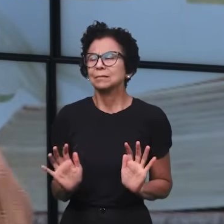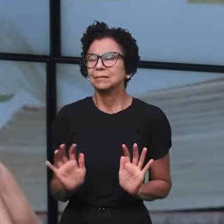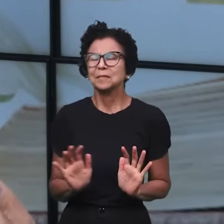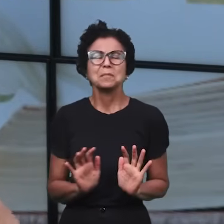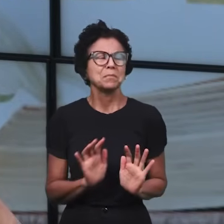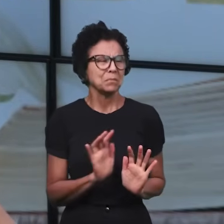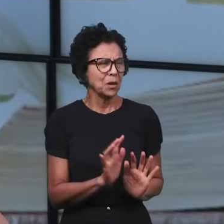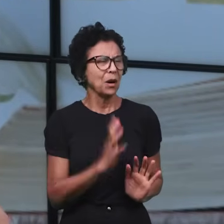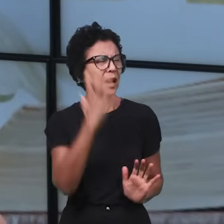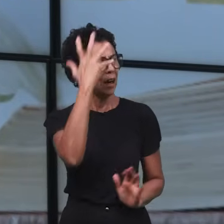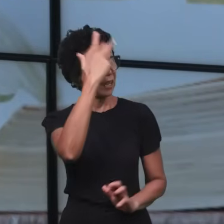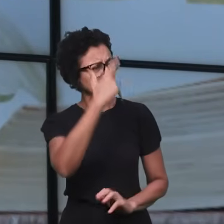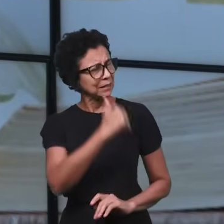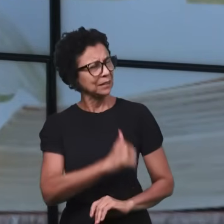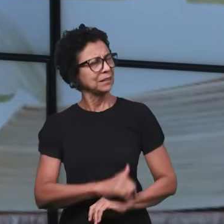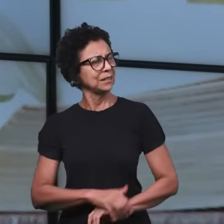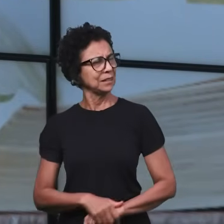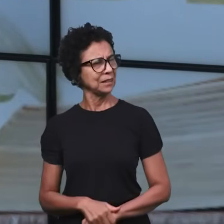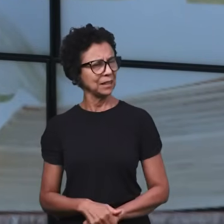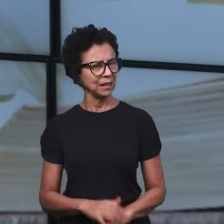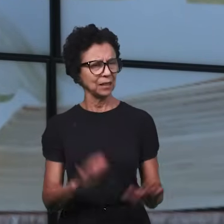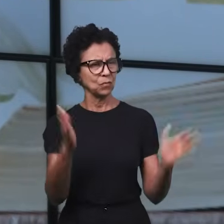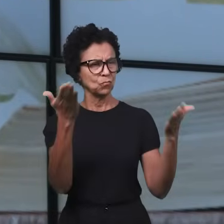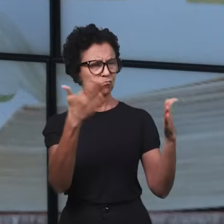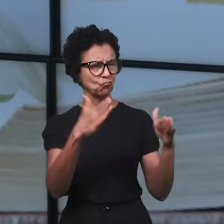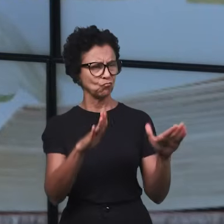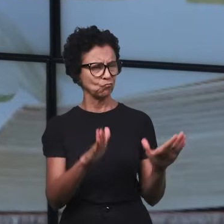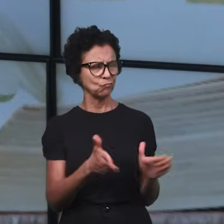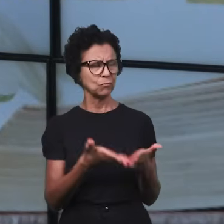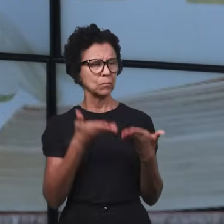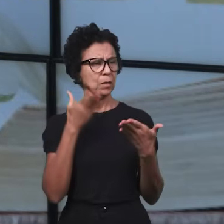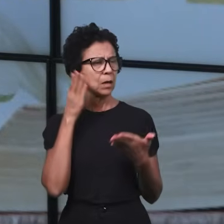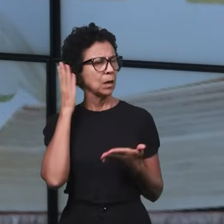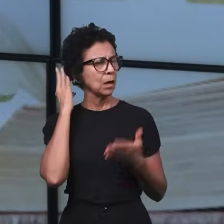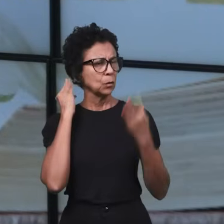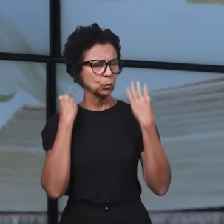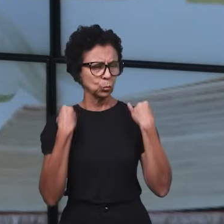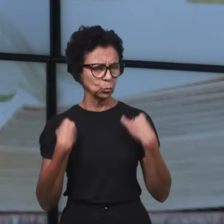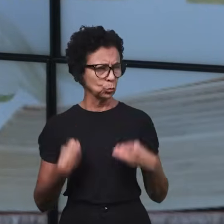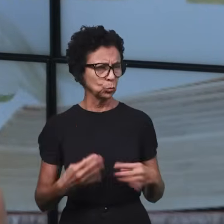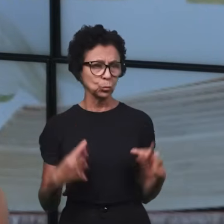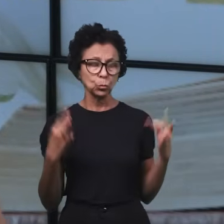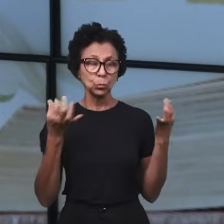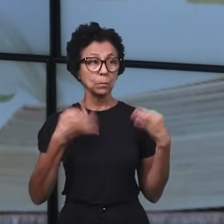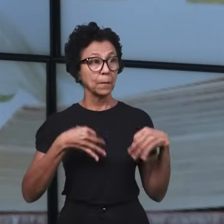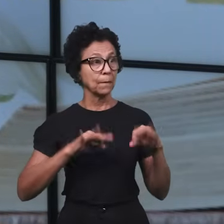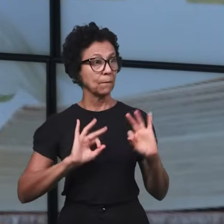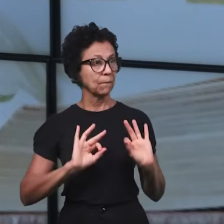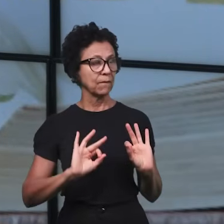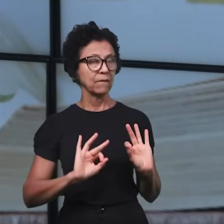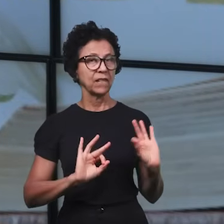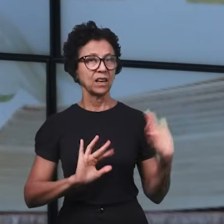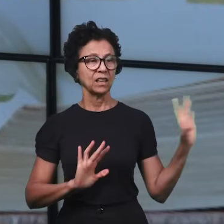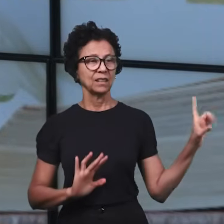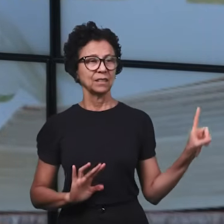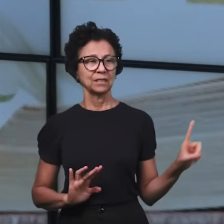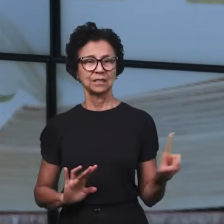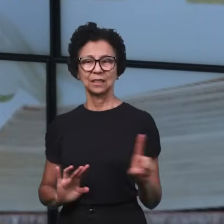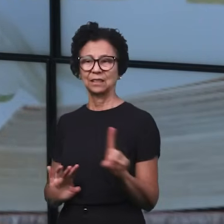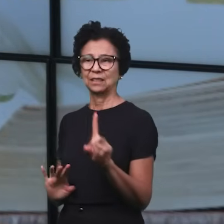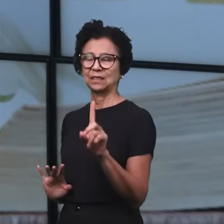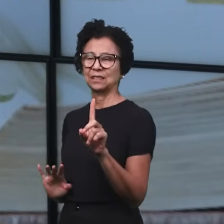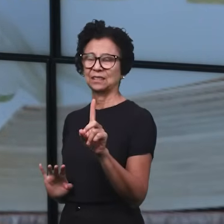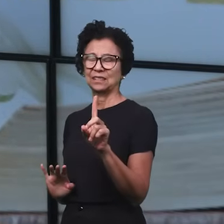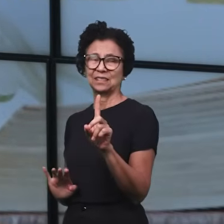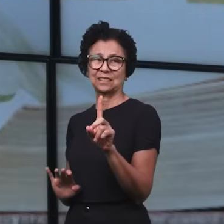ser muito bonita por fora, né? Mas é aquela pessoa que, onde ela chega, o ambiente